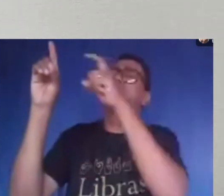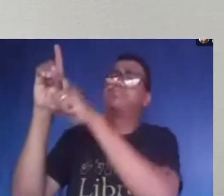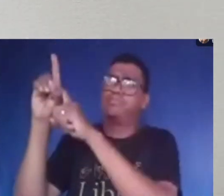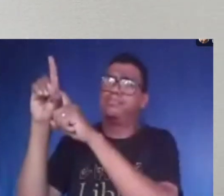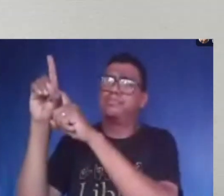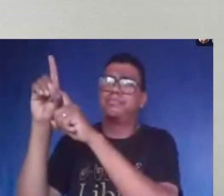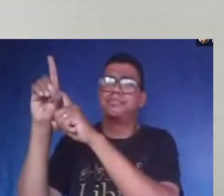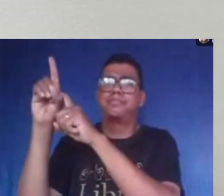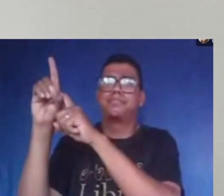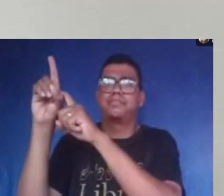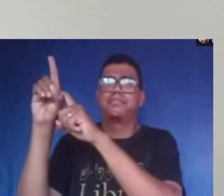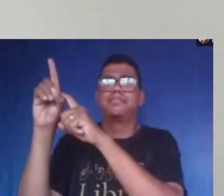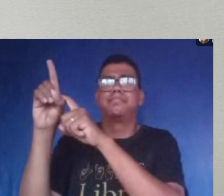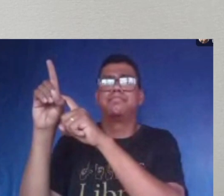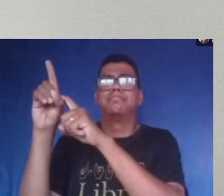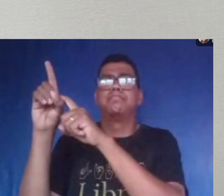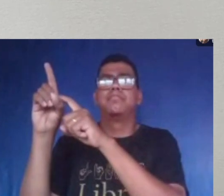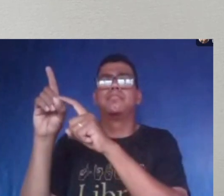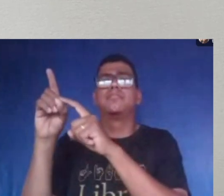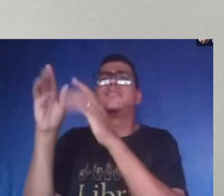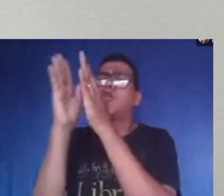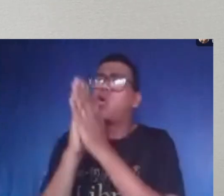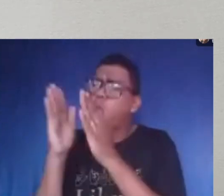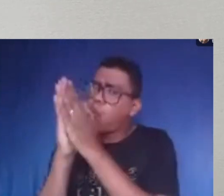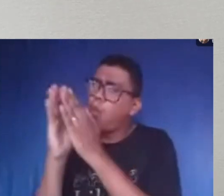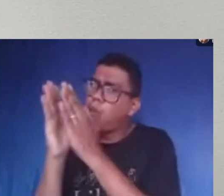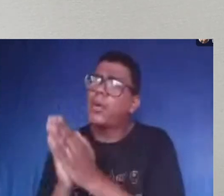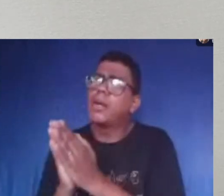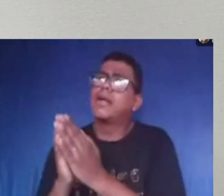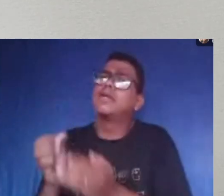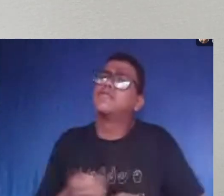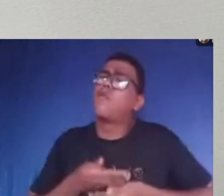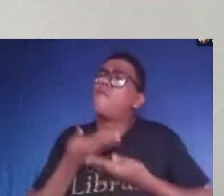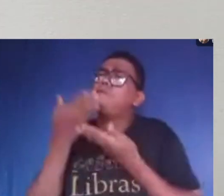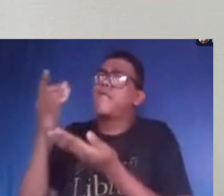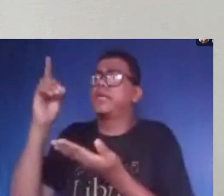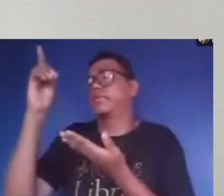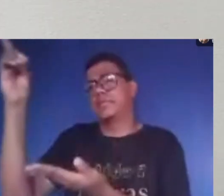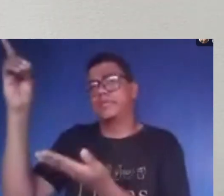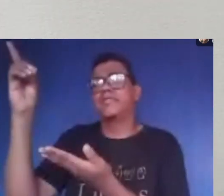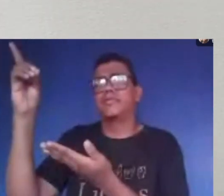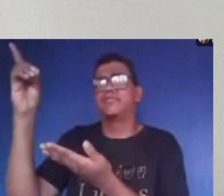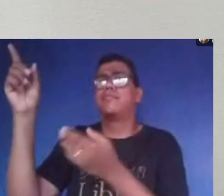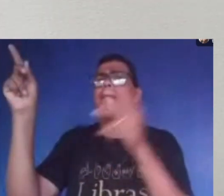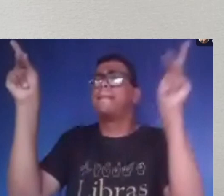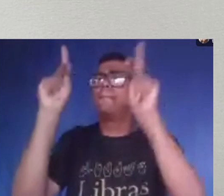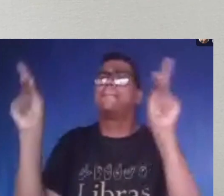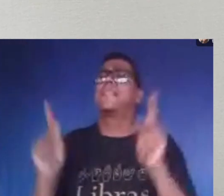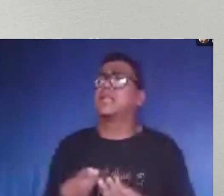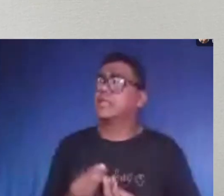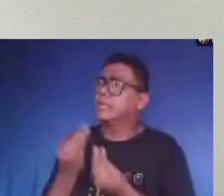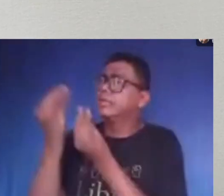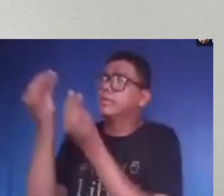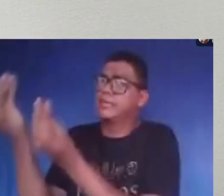tensos, também ficamos nervosos, também estamos preocupados, e nós não estamos imunes a isso. Nós não estamos vacinados disso. Mas nós